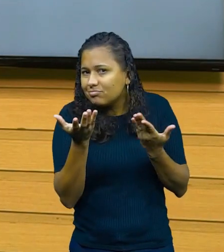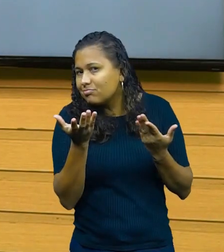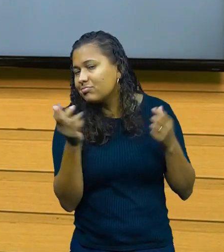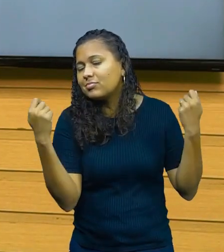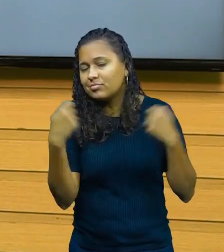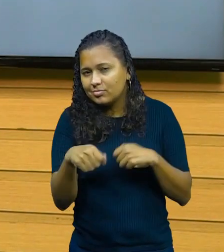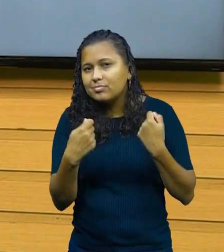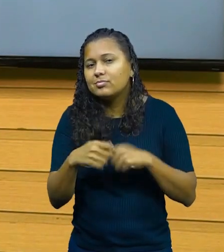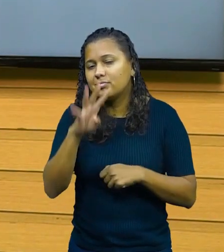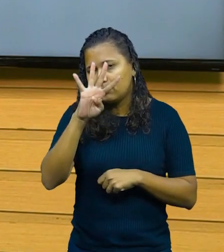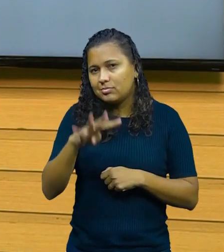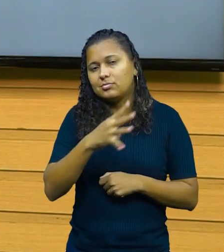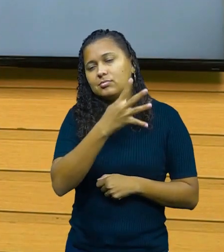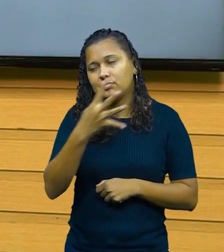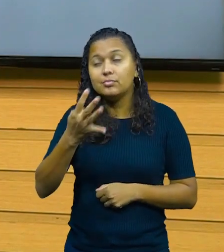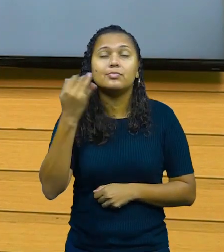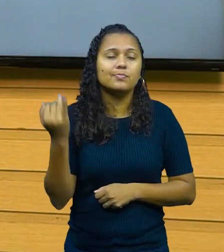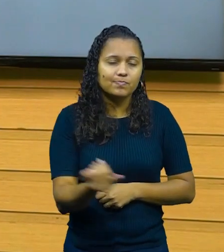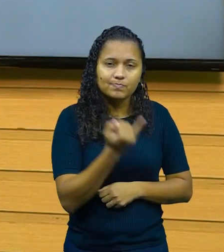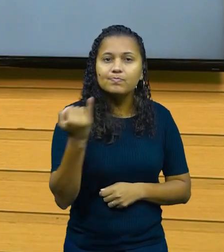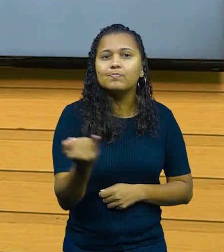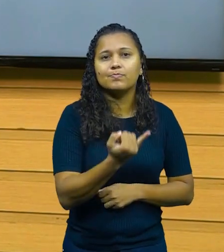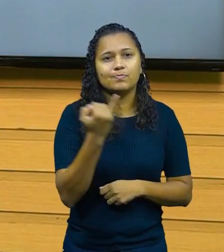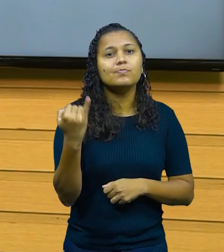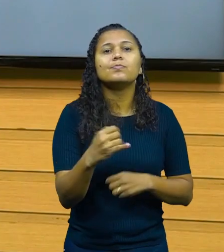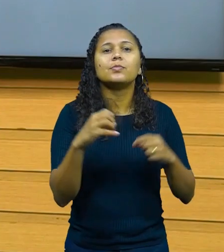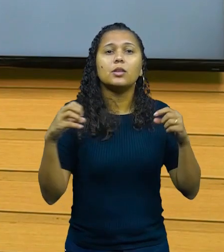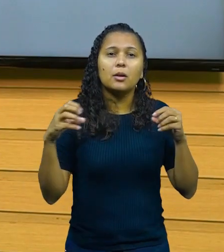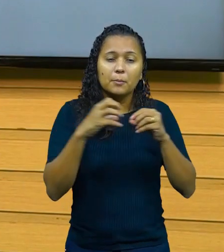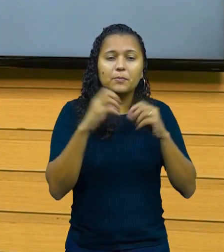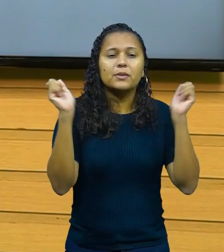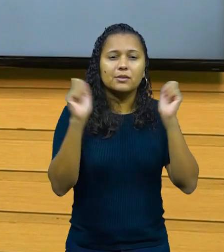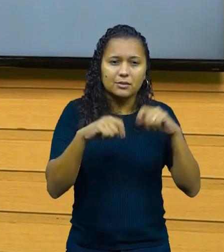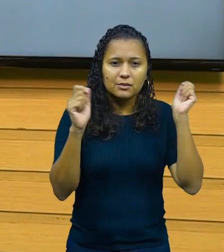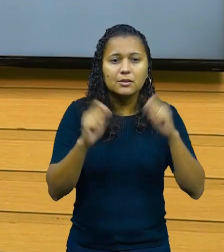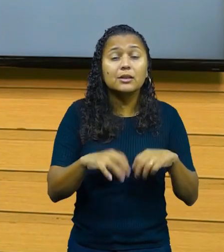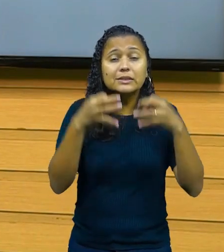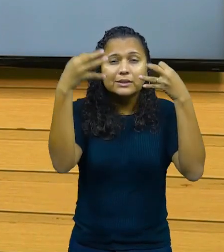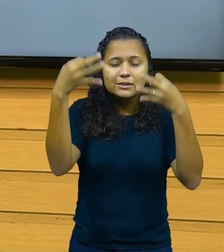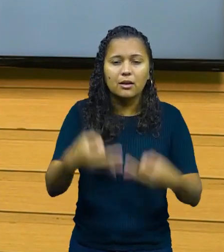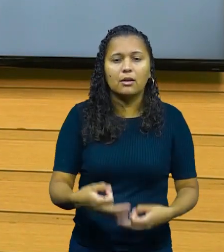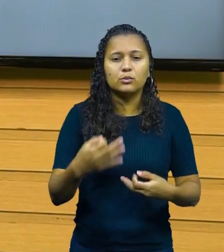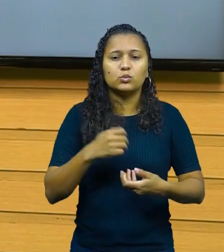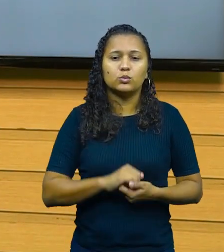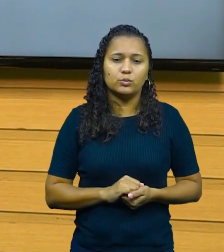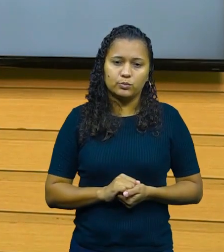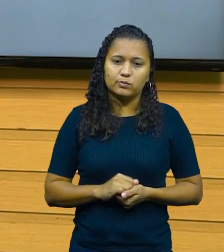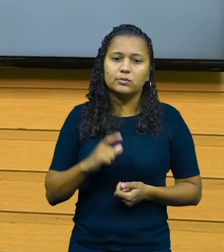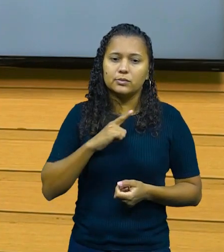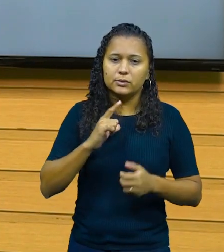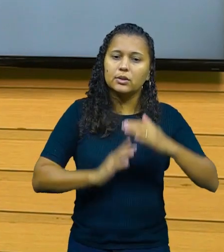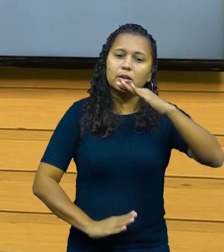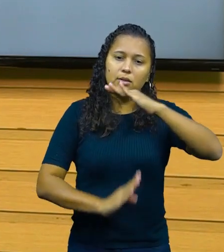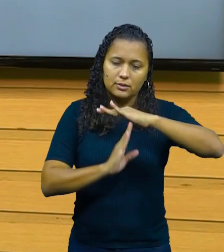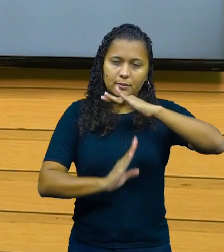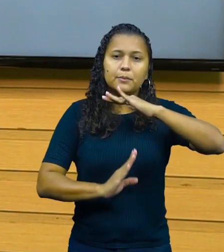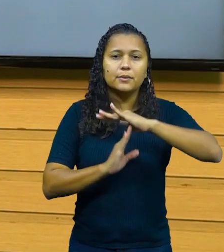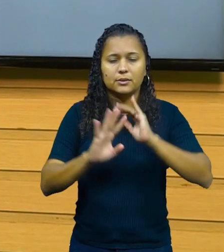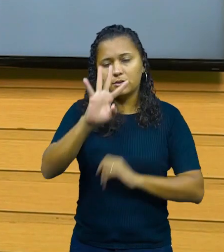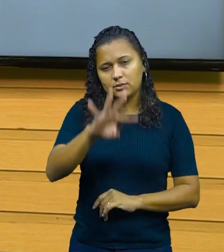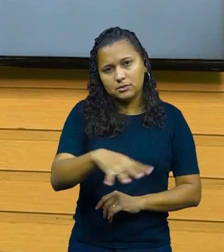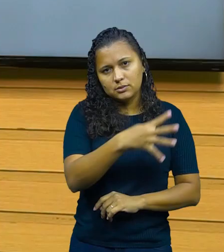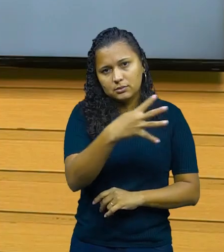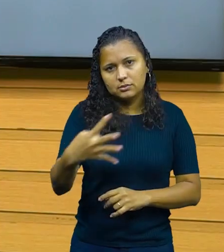então você precisa que essa peça substituída ela venha dentro dos limites e